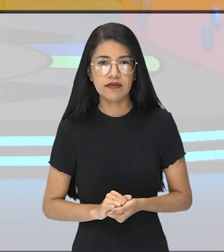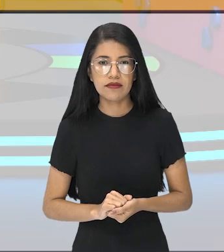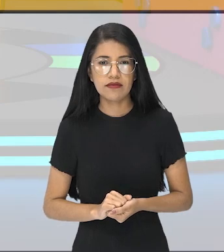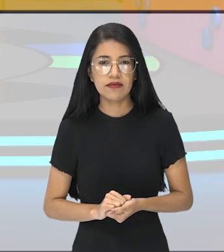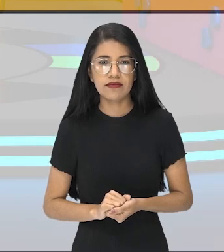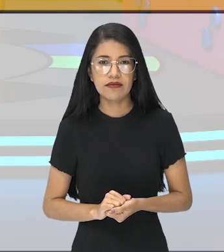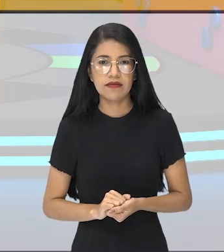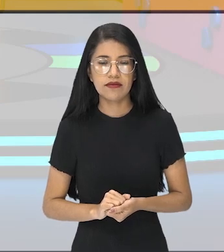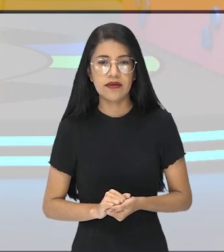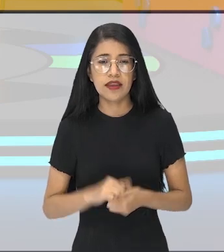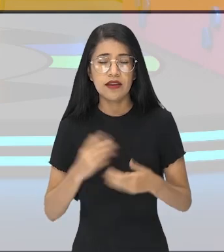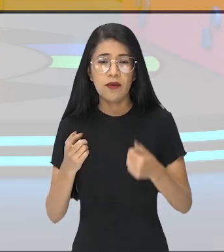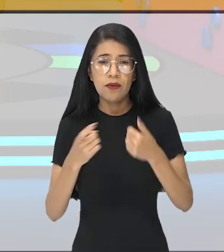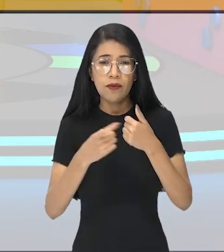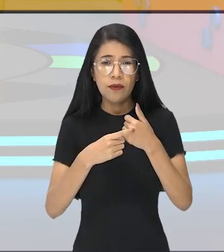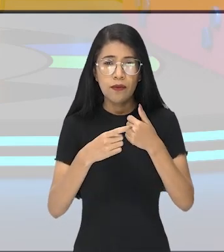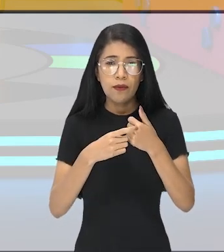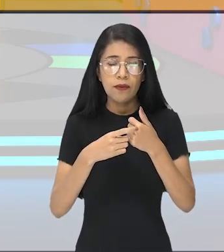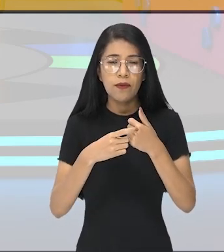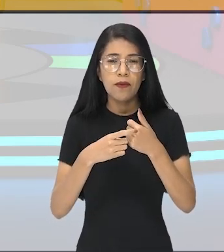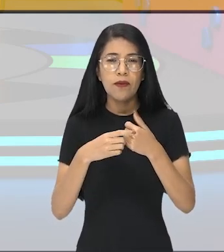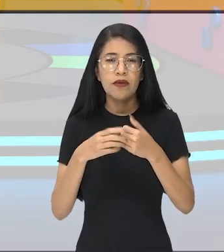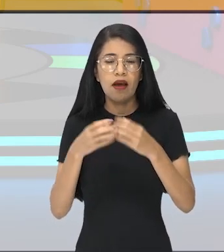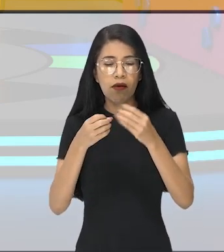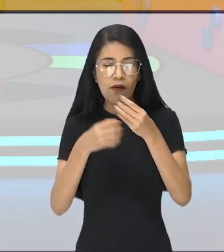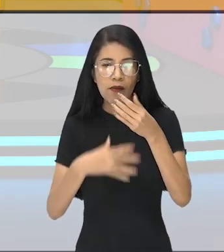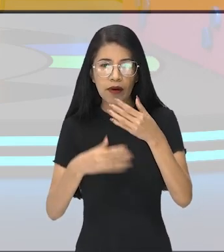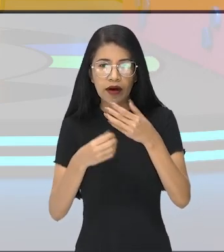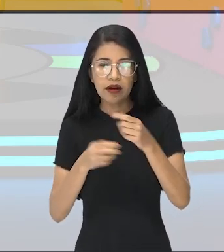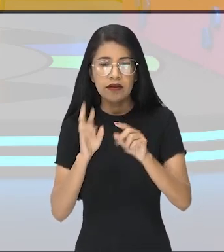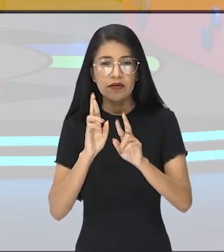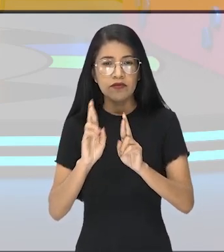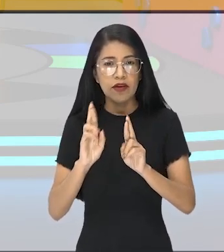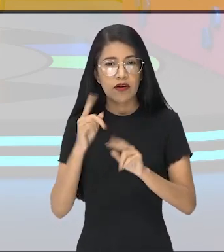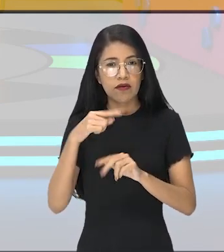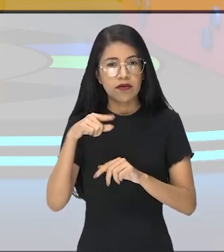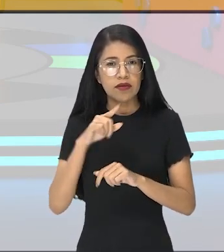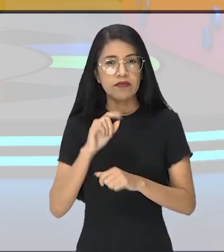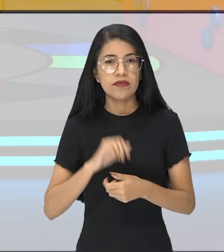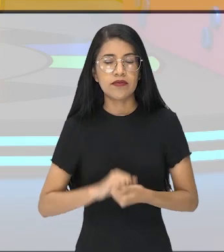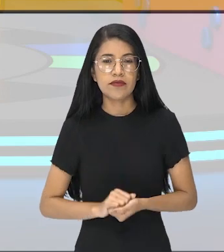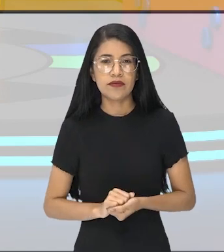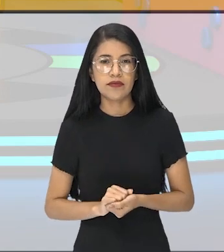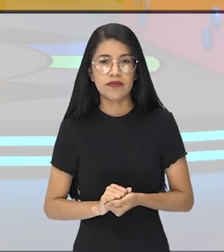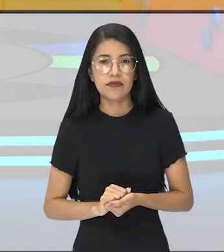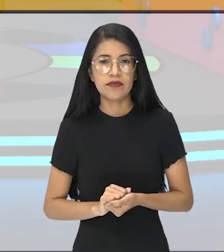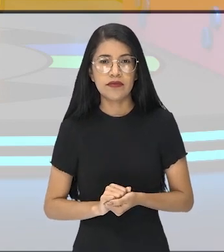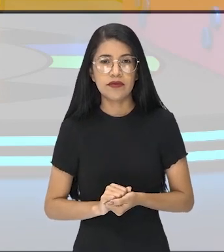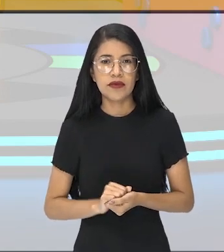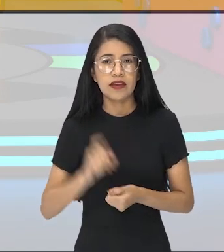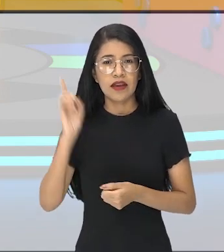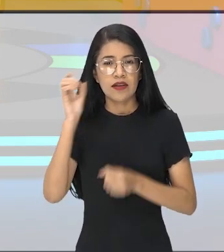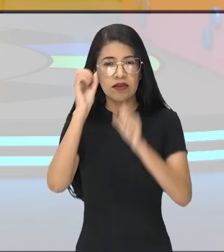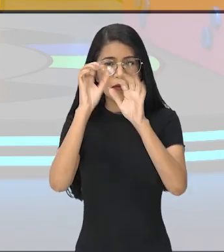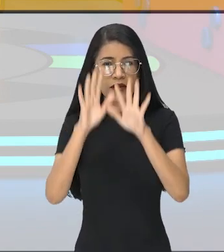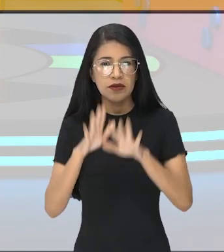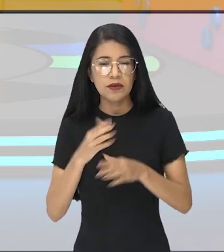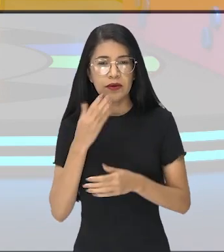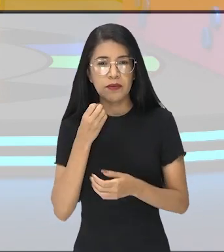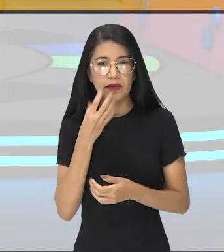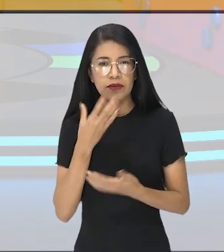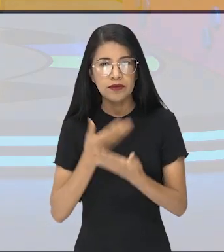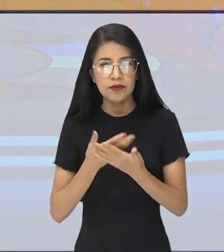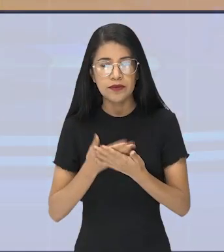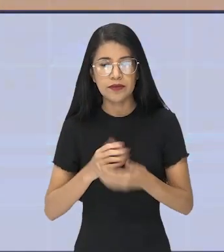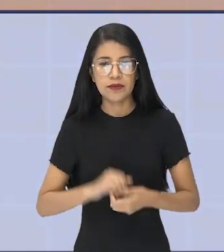Vamos lá, curtam, compartilhem, comentem e eu espero tudo isso de vocês. Fiquem todos com Deus e bons estudos!